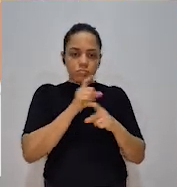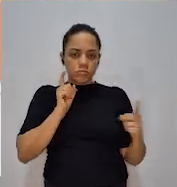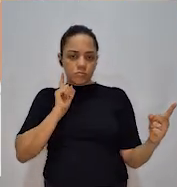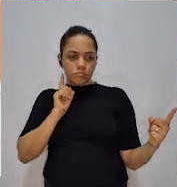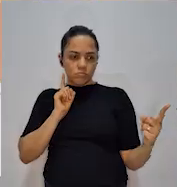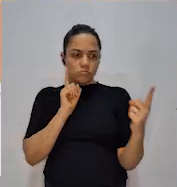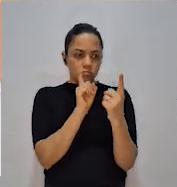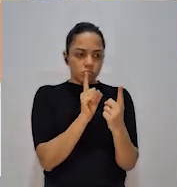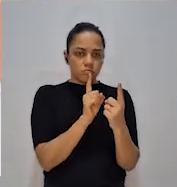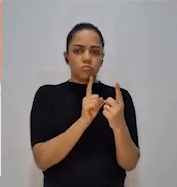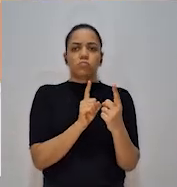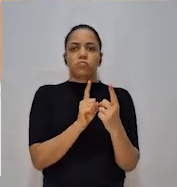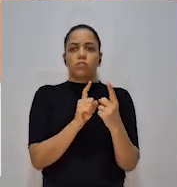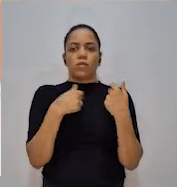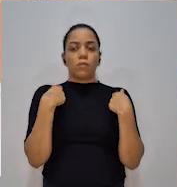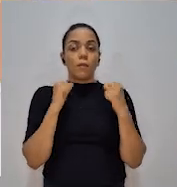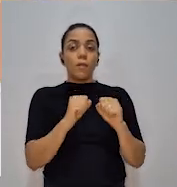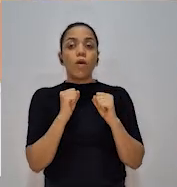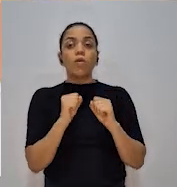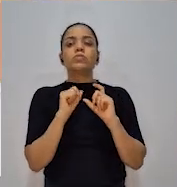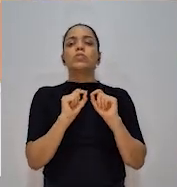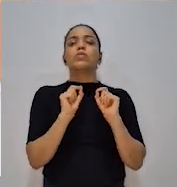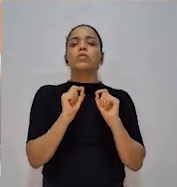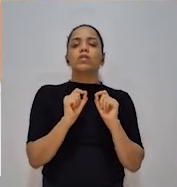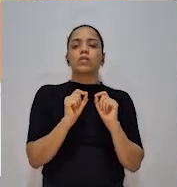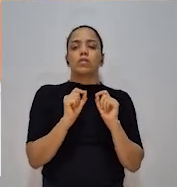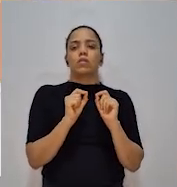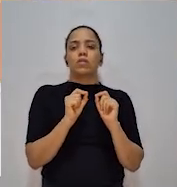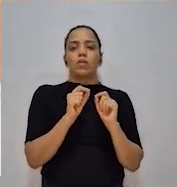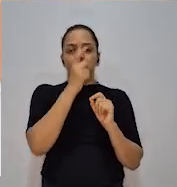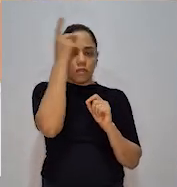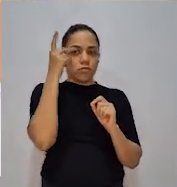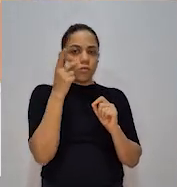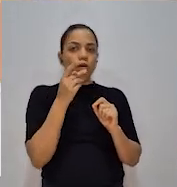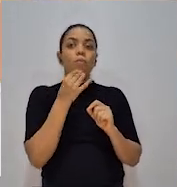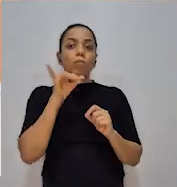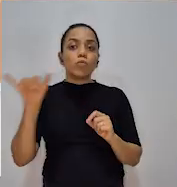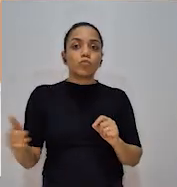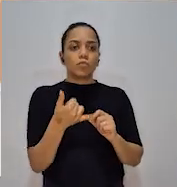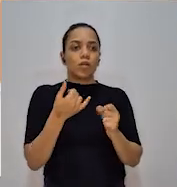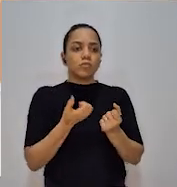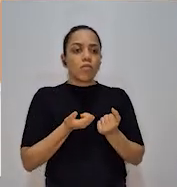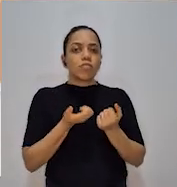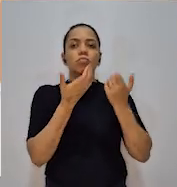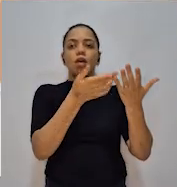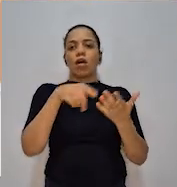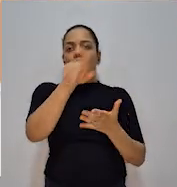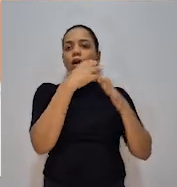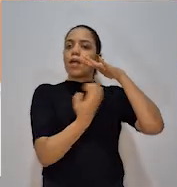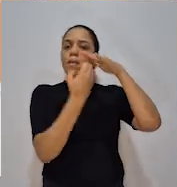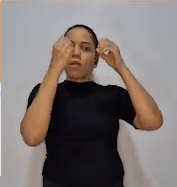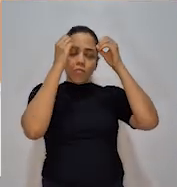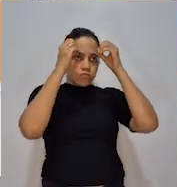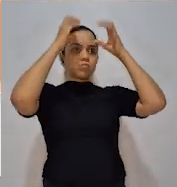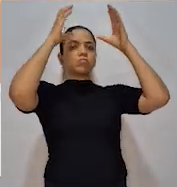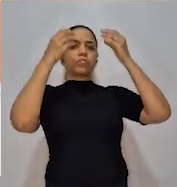que a partir daí possa não só trazer, mas fazer com que as pessoas tenham a oportunidade de crescer nas organizações. Isso que me choca. Muitas vezes